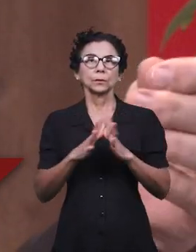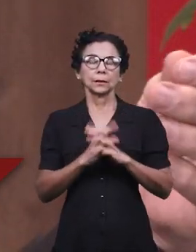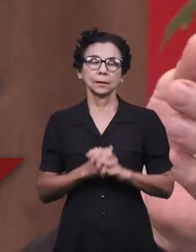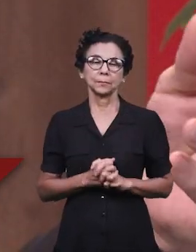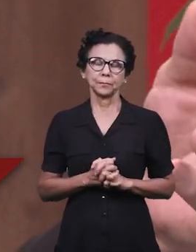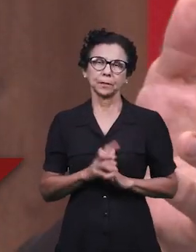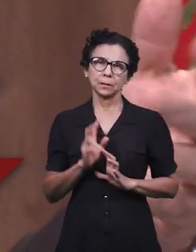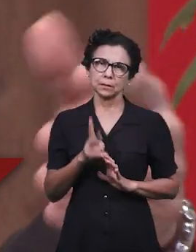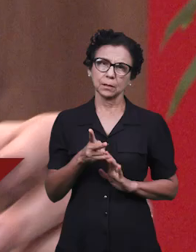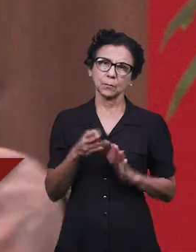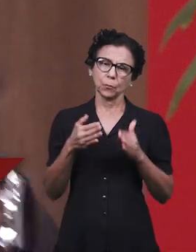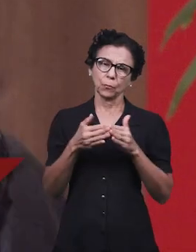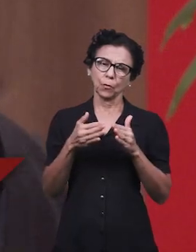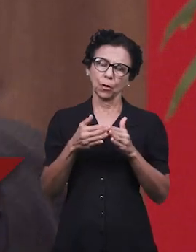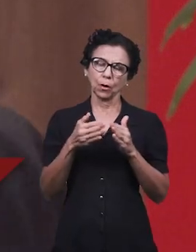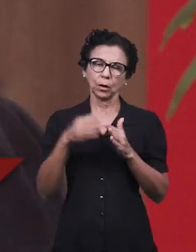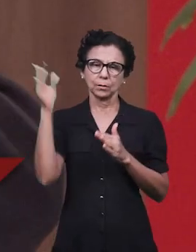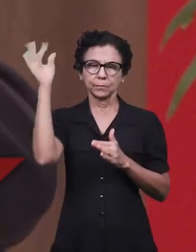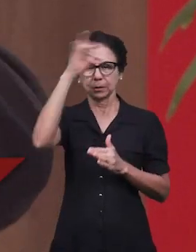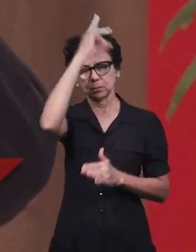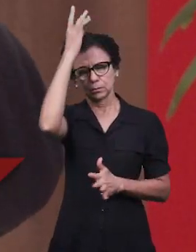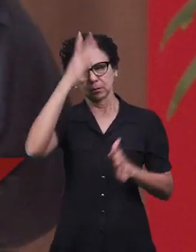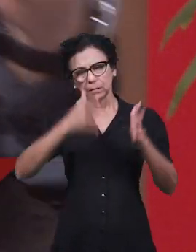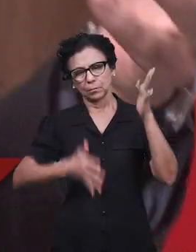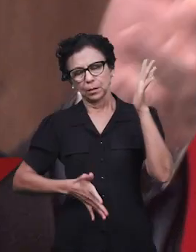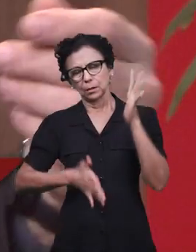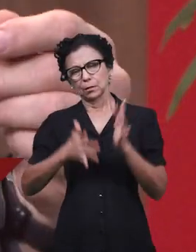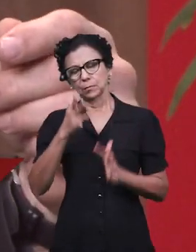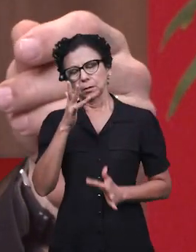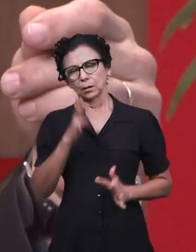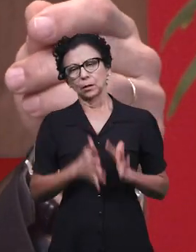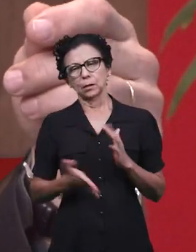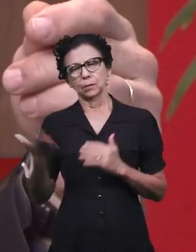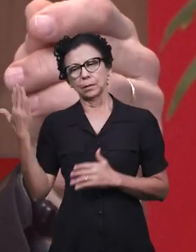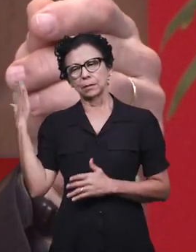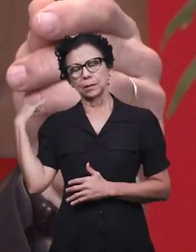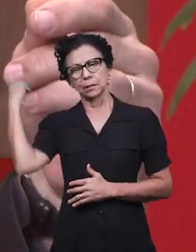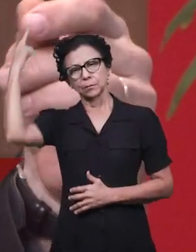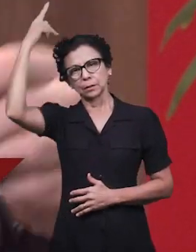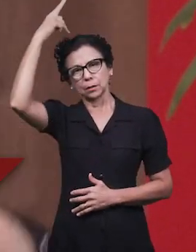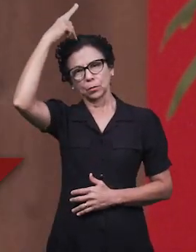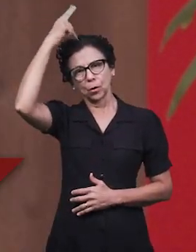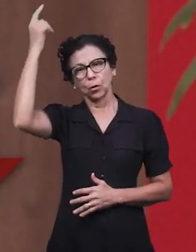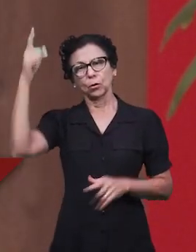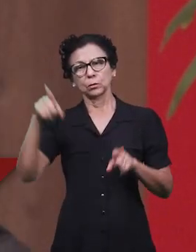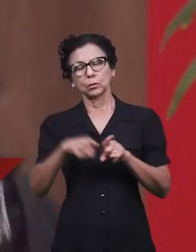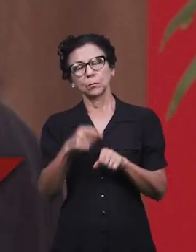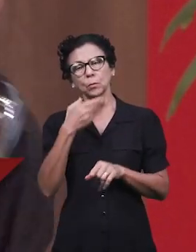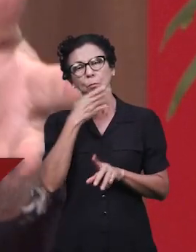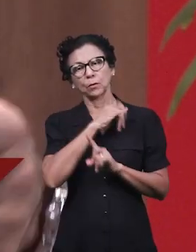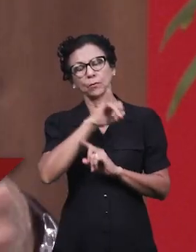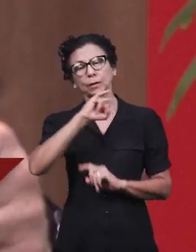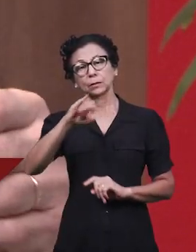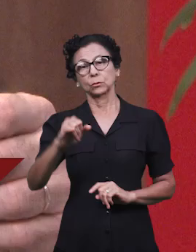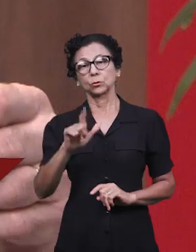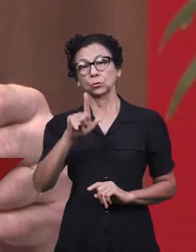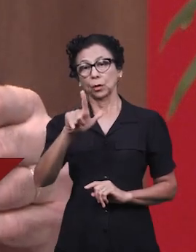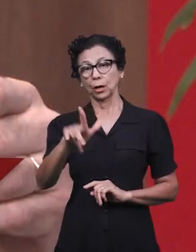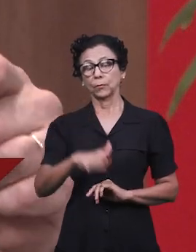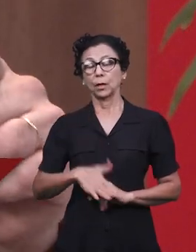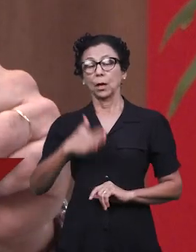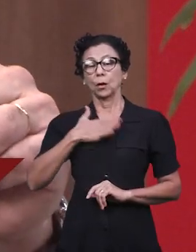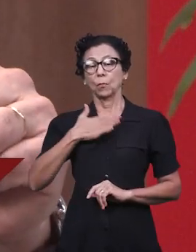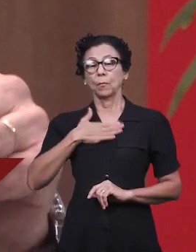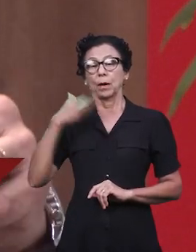lá em Pentecostes. Joel dizendo, nos últimos dias derramarei do meu Espírito sobre toda a carne. Nós falamos da revelação